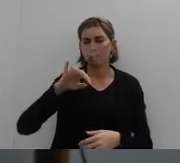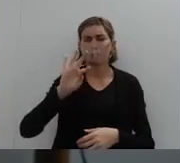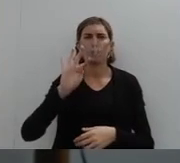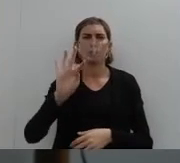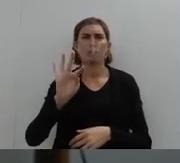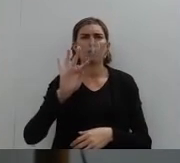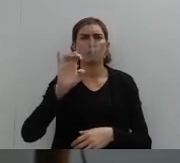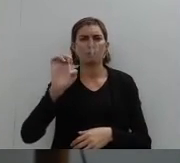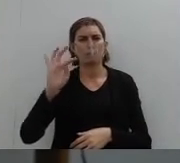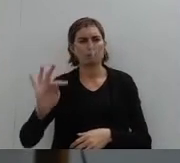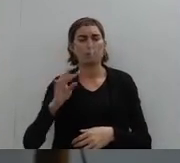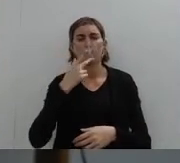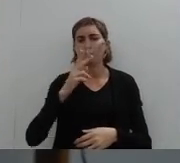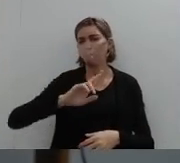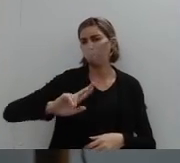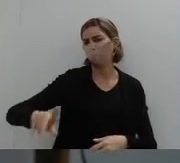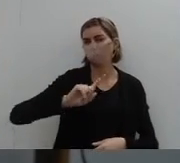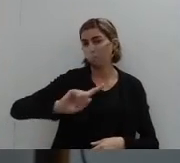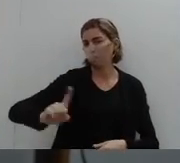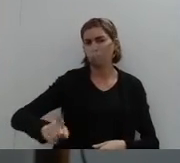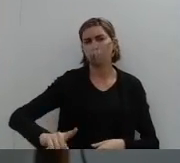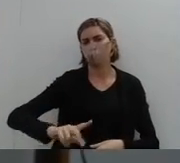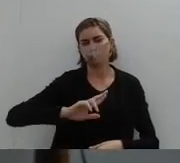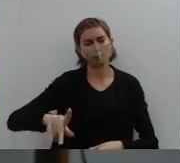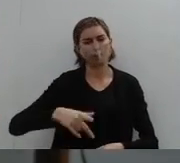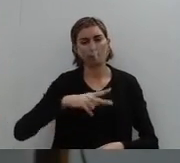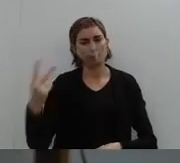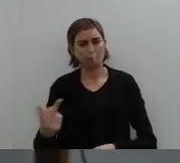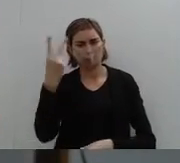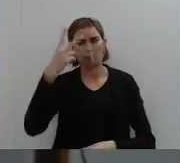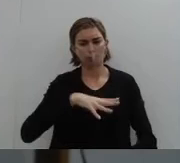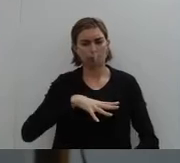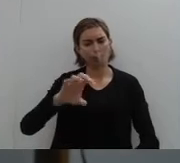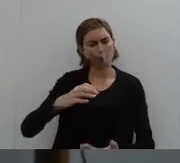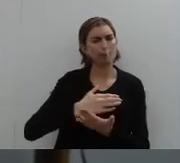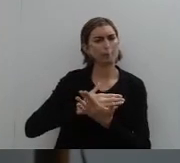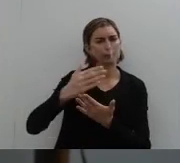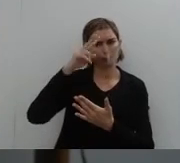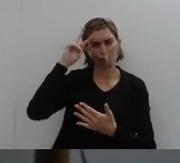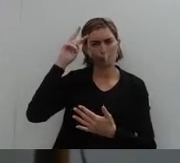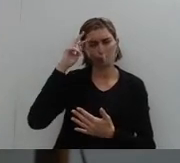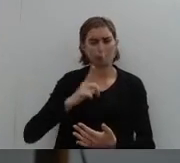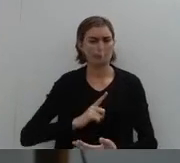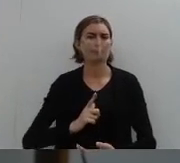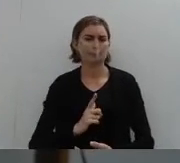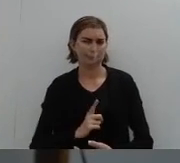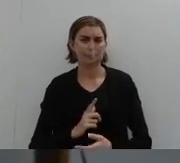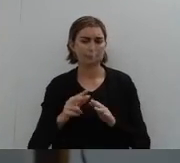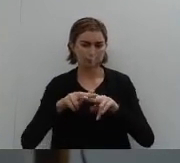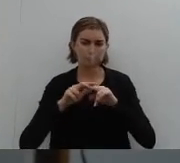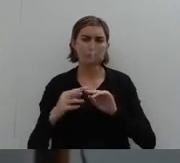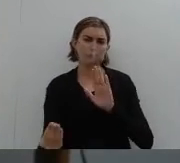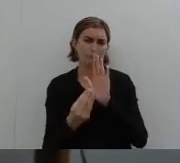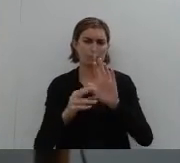não. Os valores, a ética, ela tem sua origem, ela tem sua história. Por isso que eu coloquei como